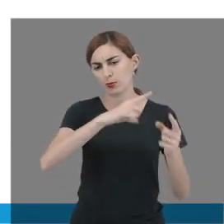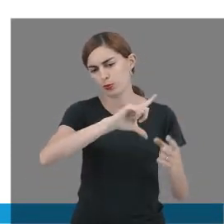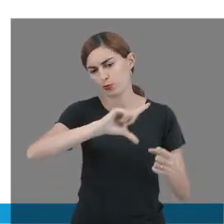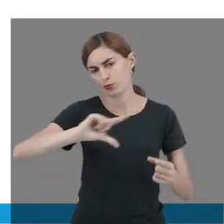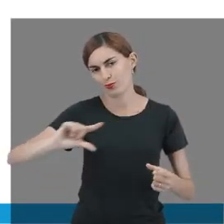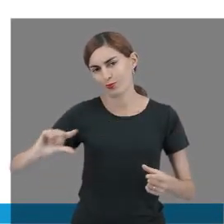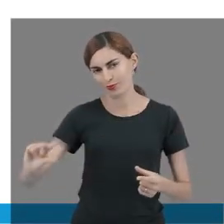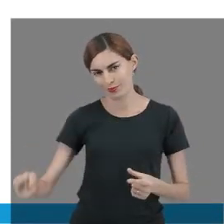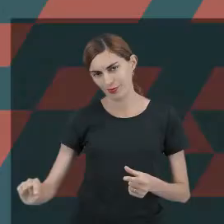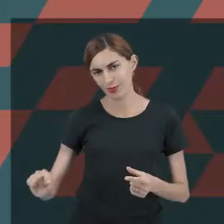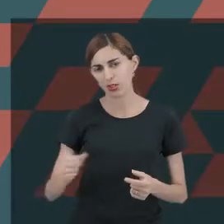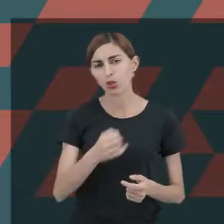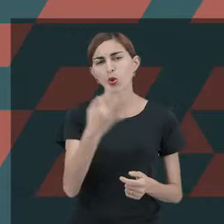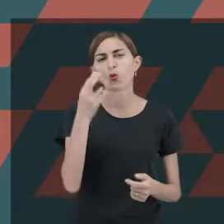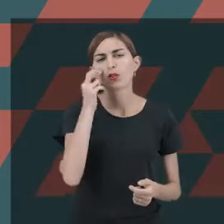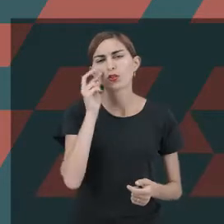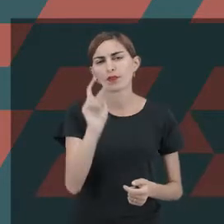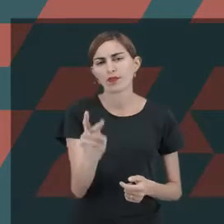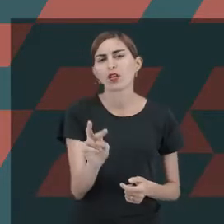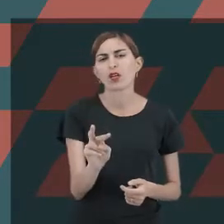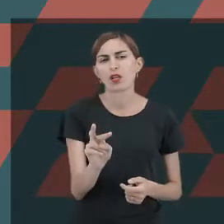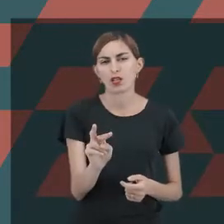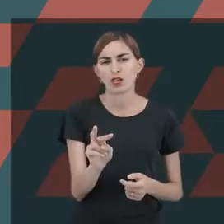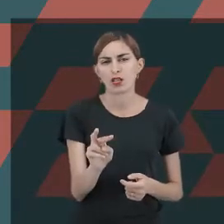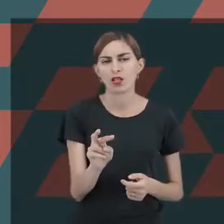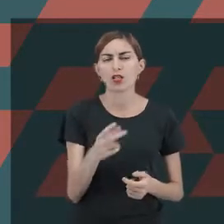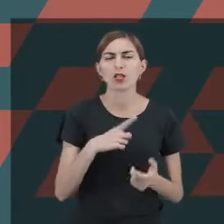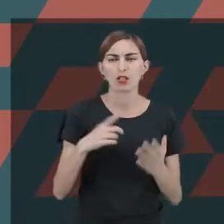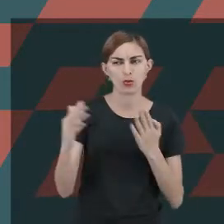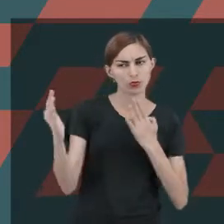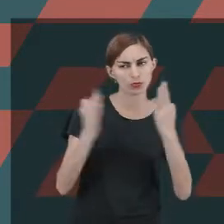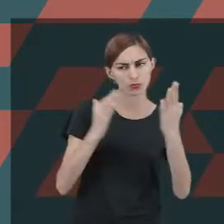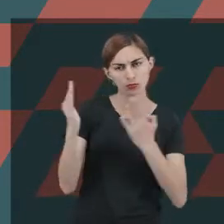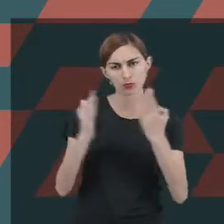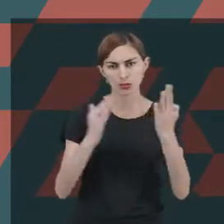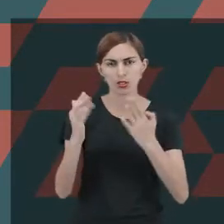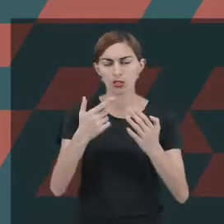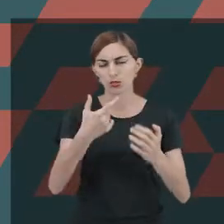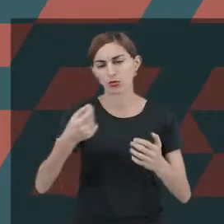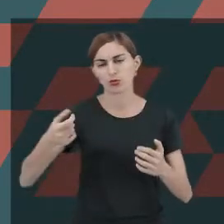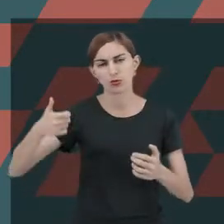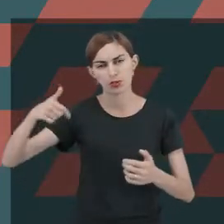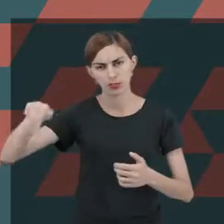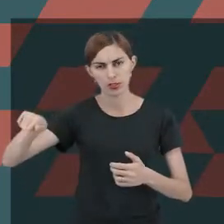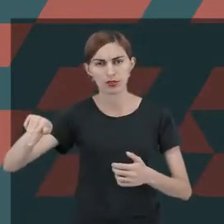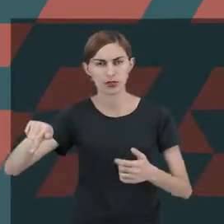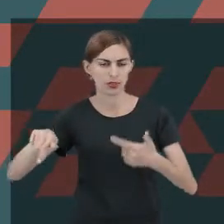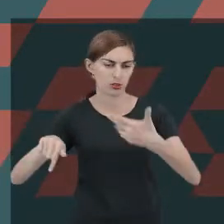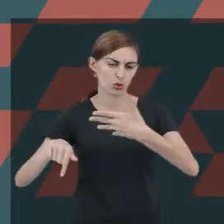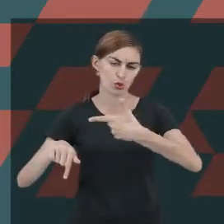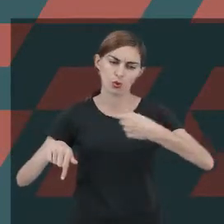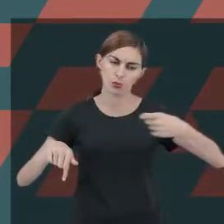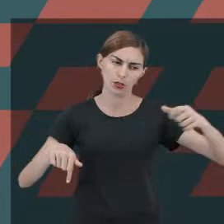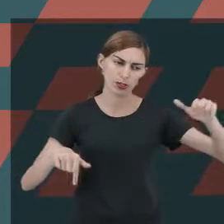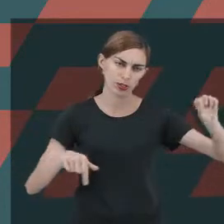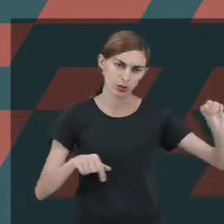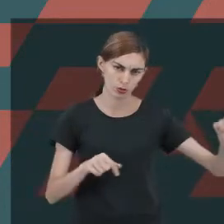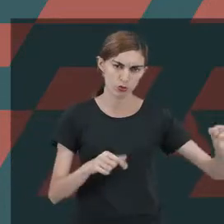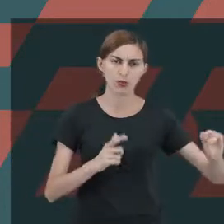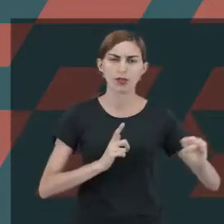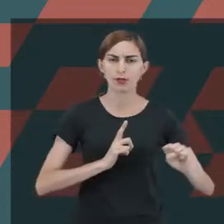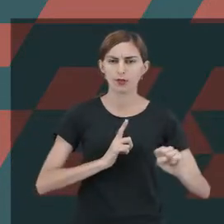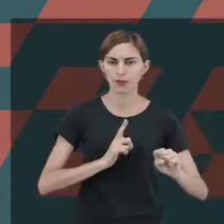né? E quando a gente vê em relação a 2017 e 2018, existiram